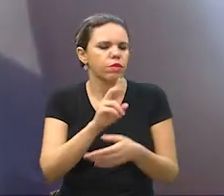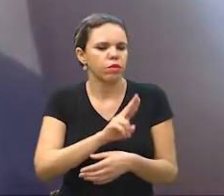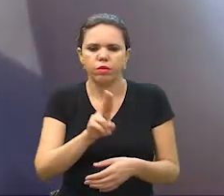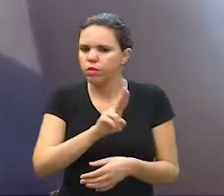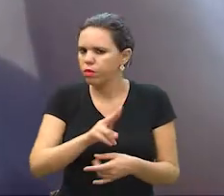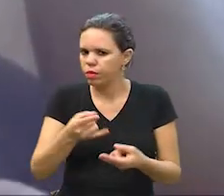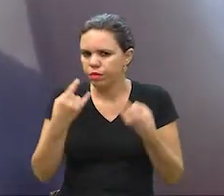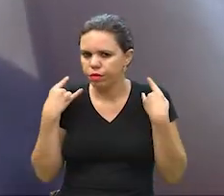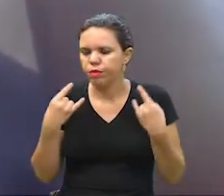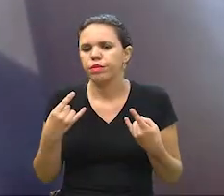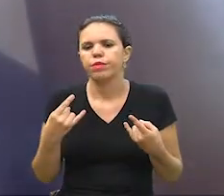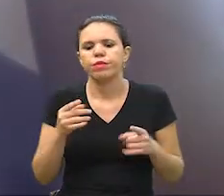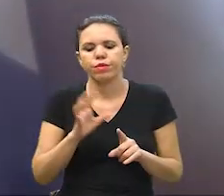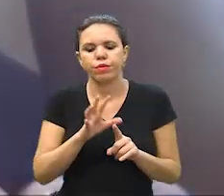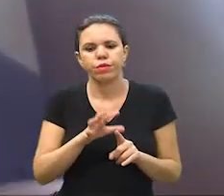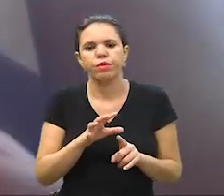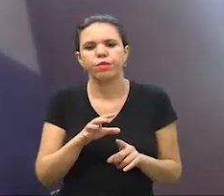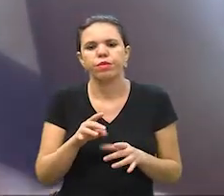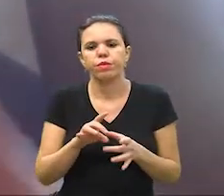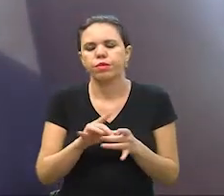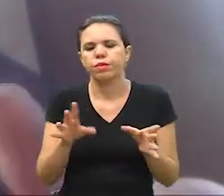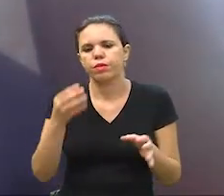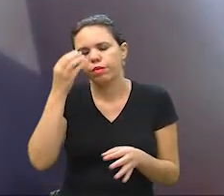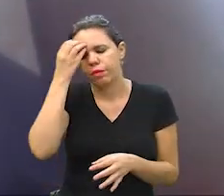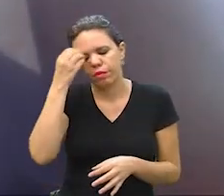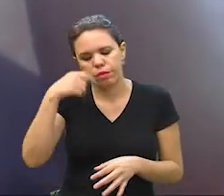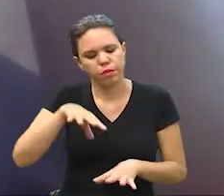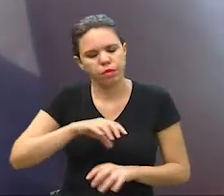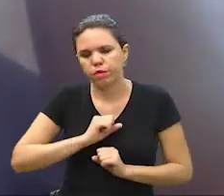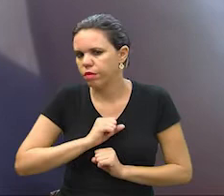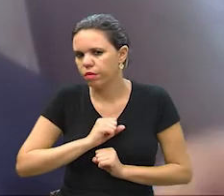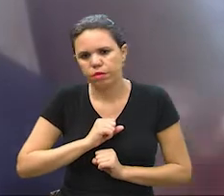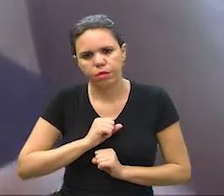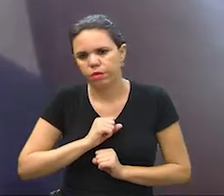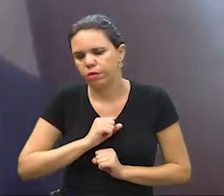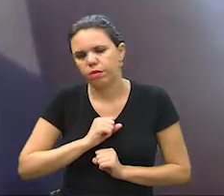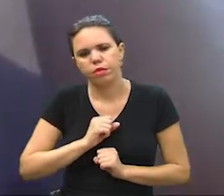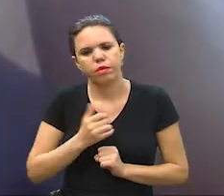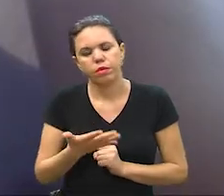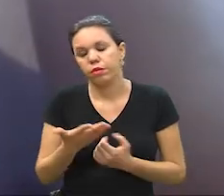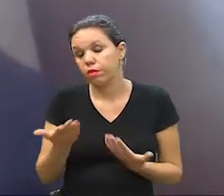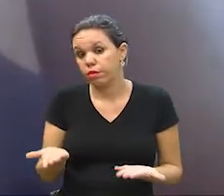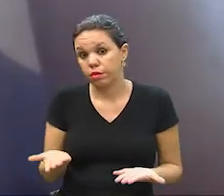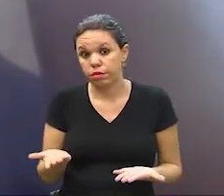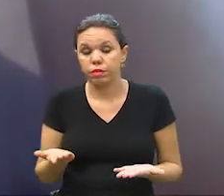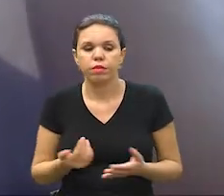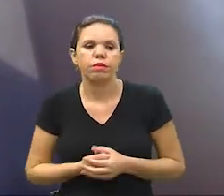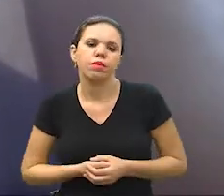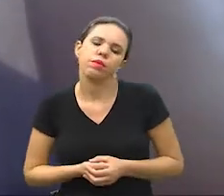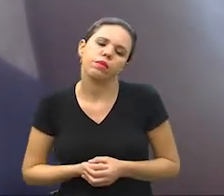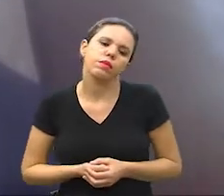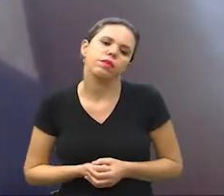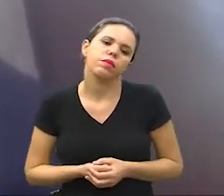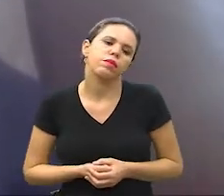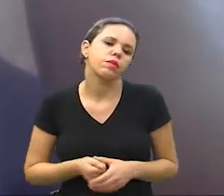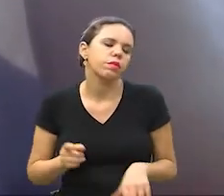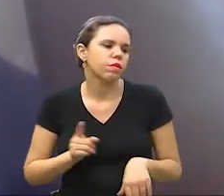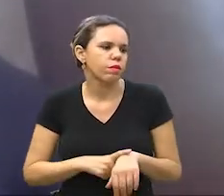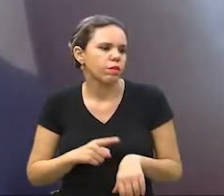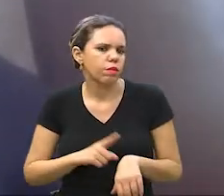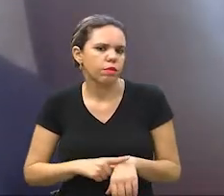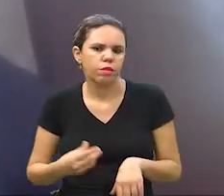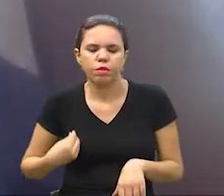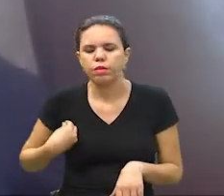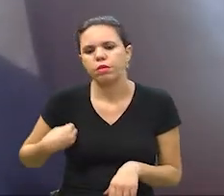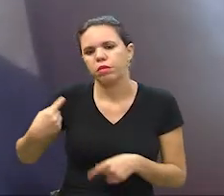de máscara, induz a que eu deixe rodar, porque não vou pegar corona, é assim, né? Então, nessa hora, nós tínhamos